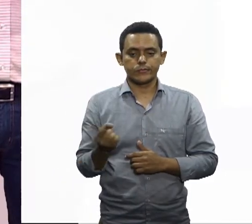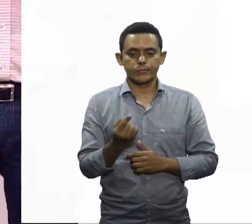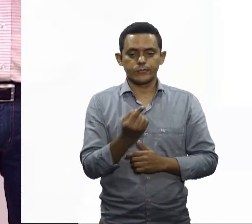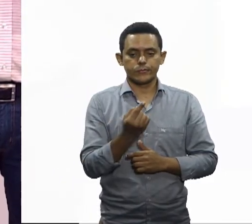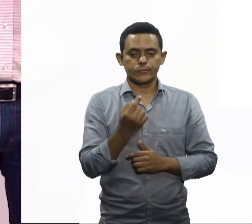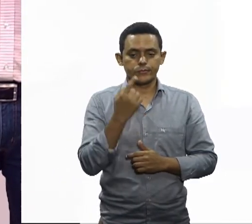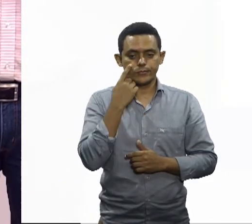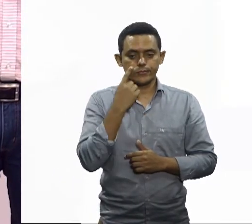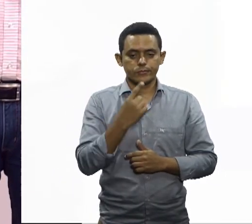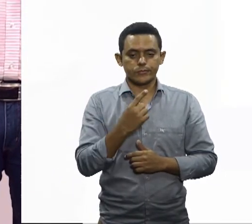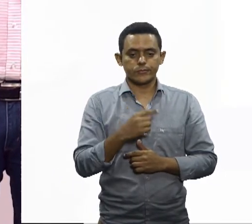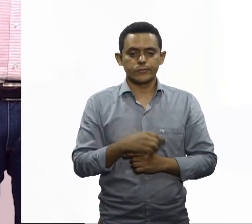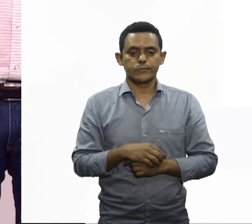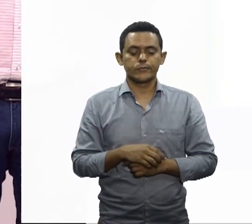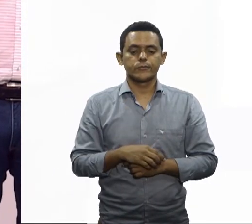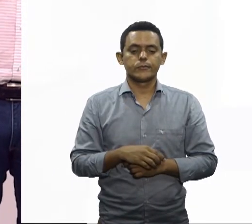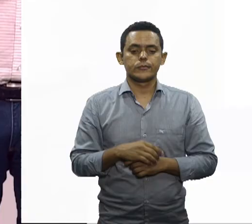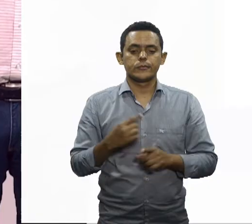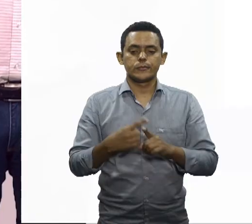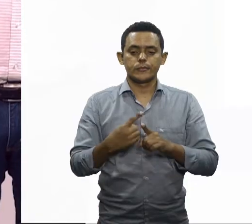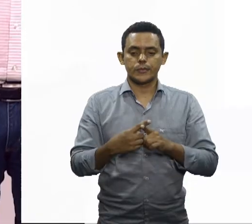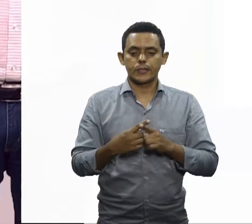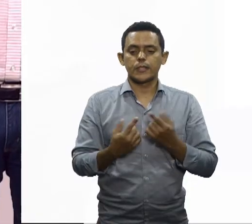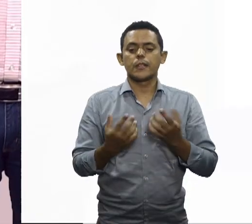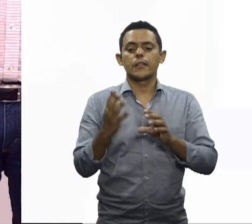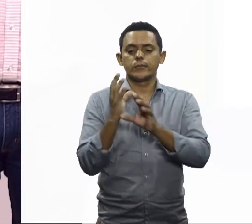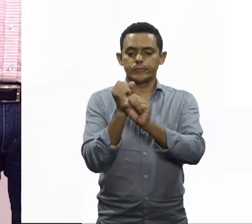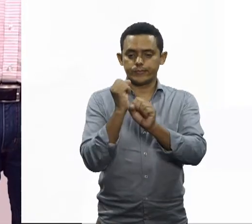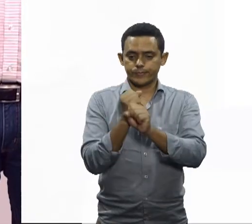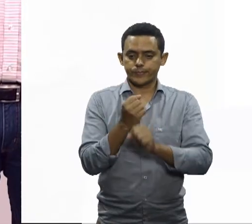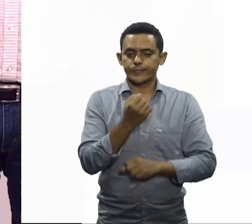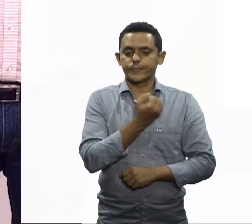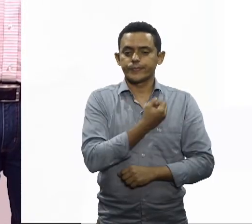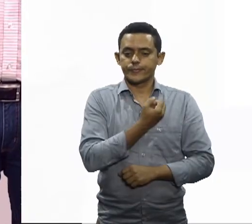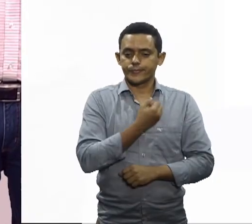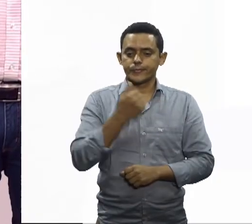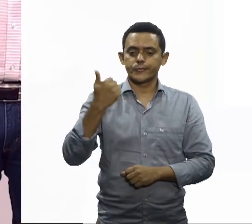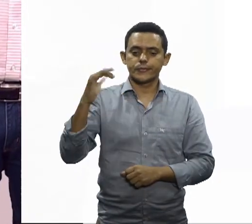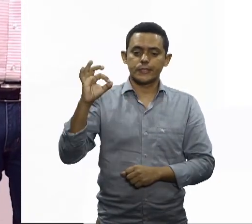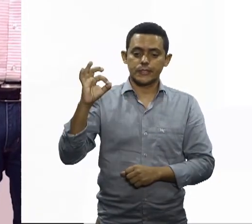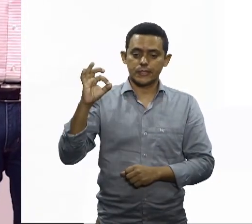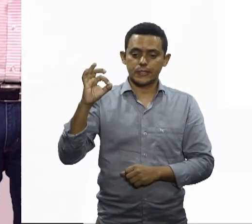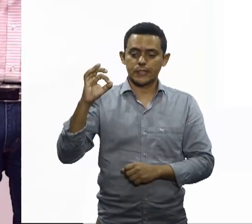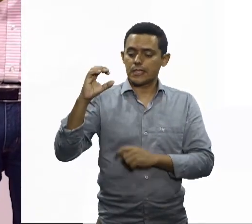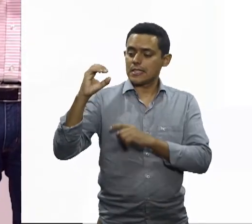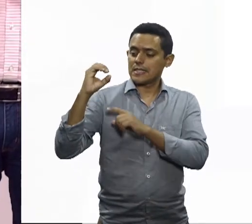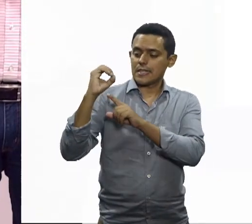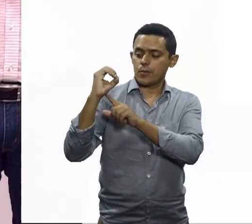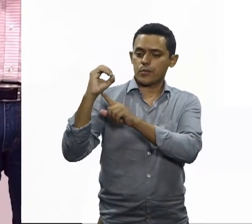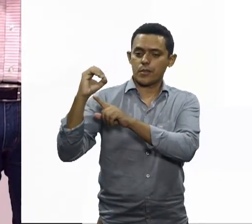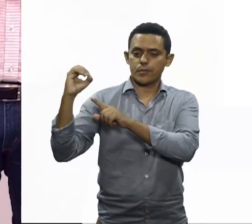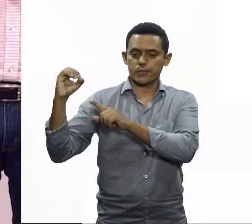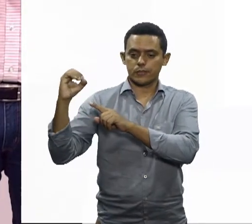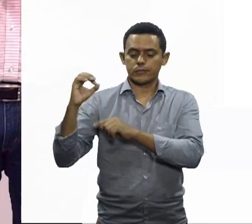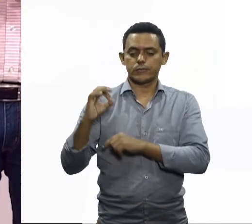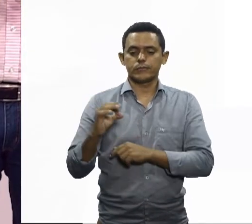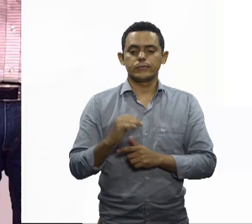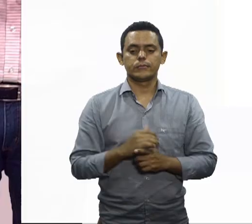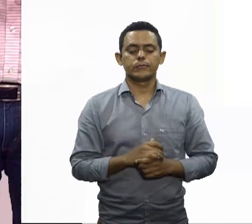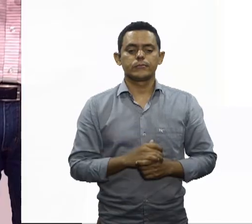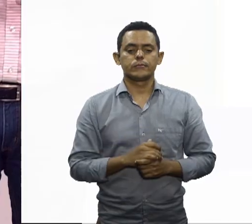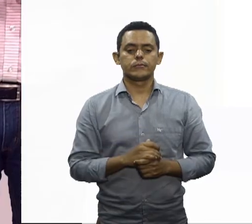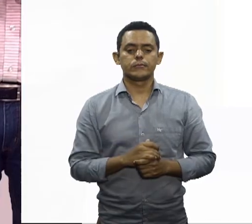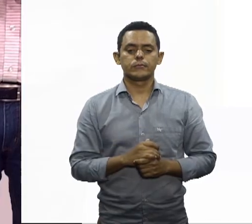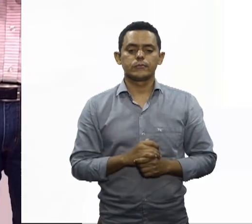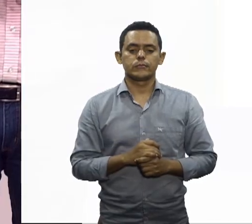para a esquerda de acordo com a quantidade de zero que aparece entre o quilômetro e o metro. Aparece 3 zeros. Então, eu vou andar 3 casas para